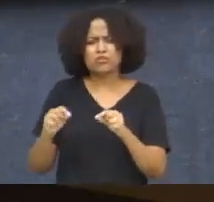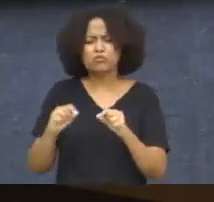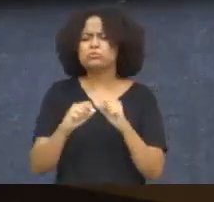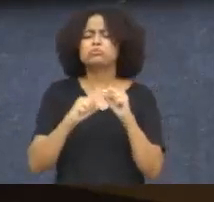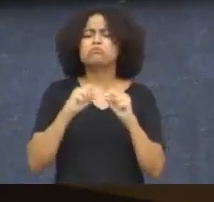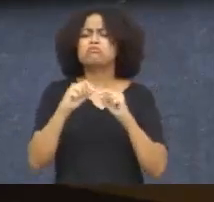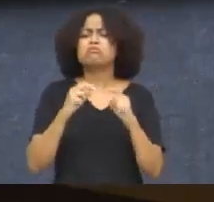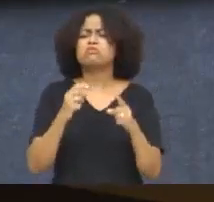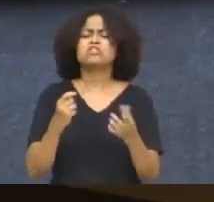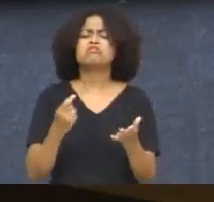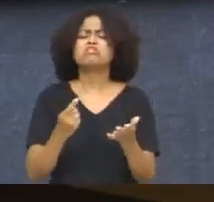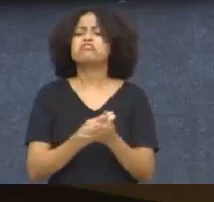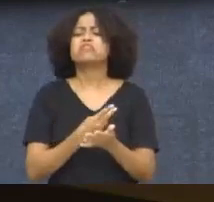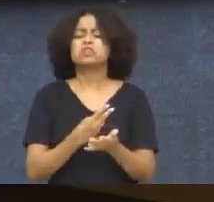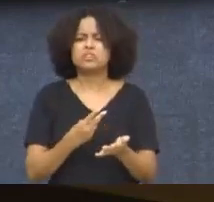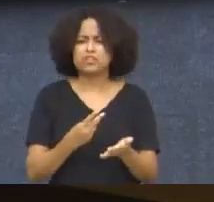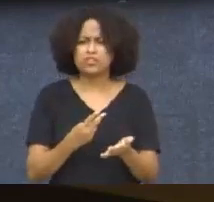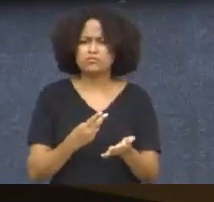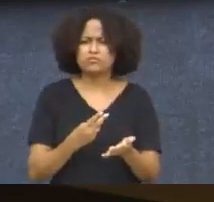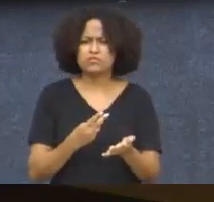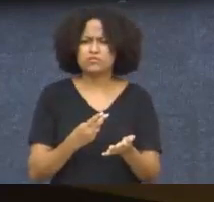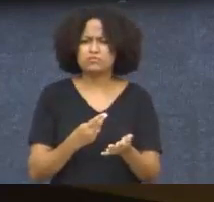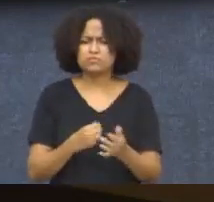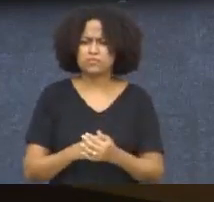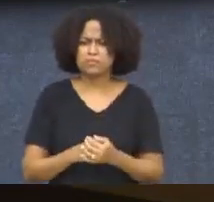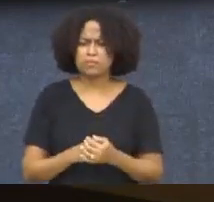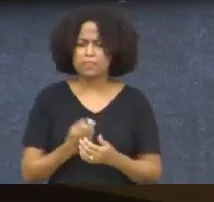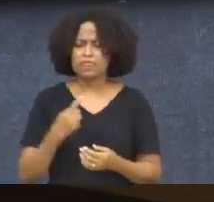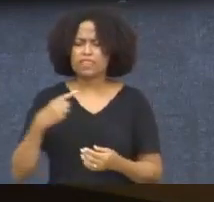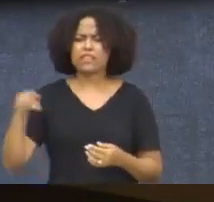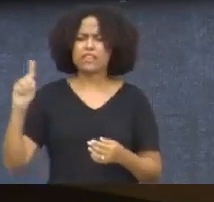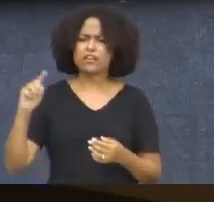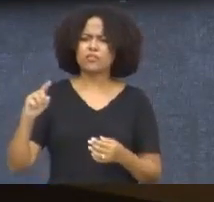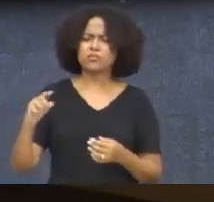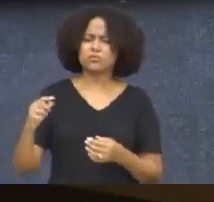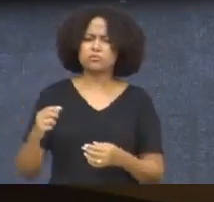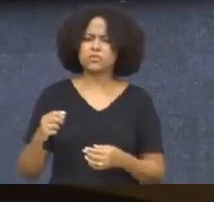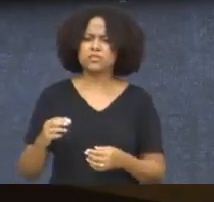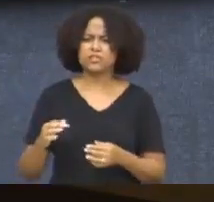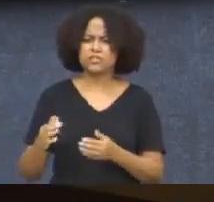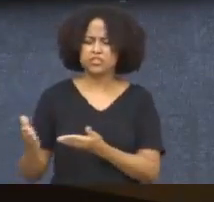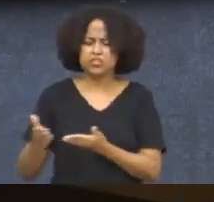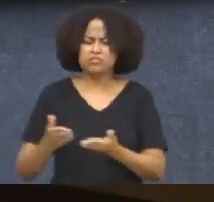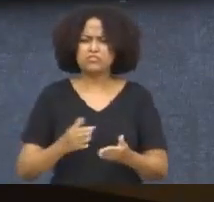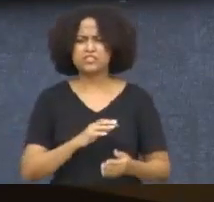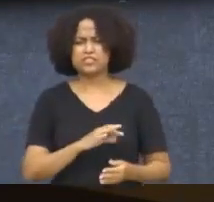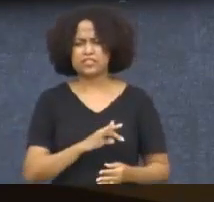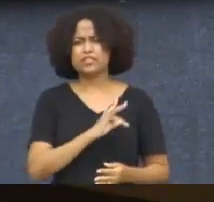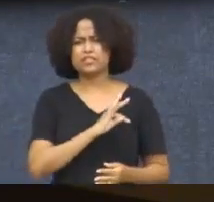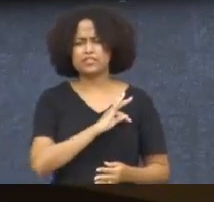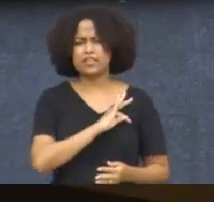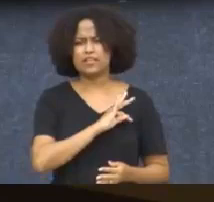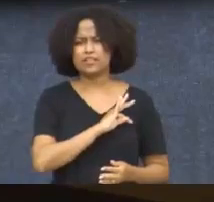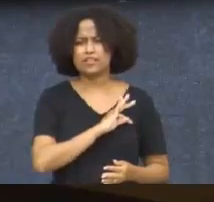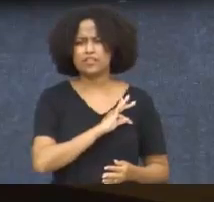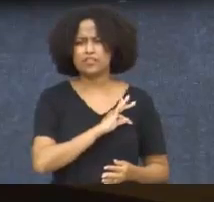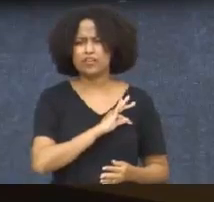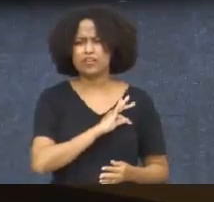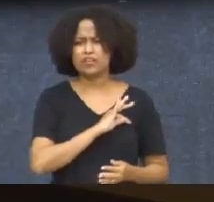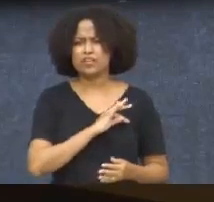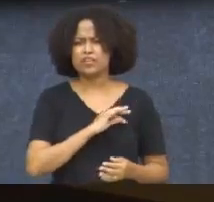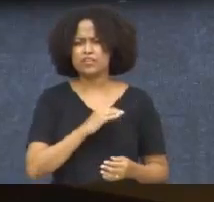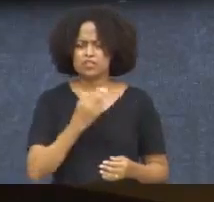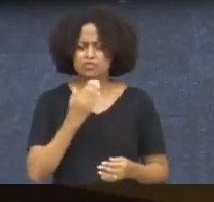visita técnica que nós fizemos. Nós apresentamos à Secretaria de Saúde vários pedidos de melhorias,